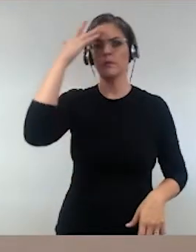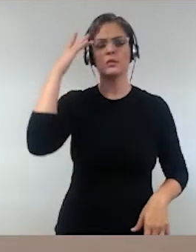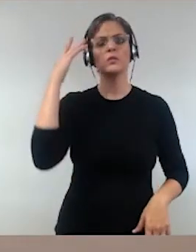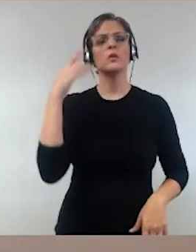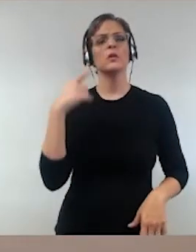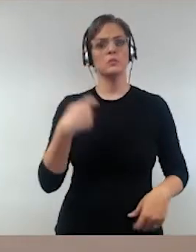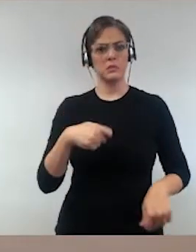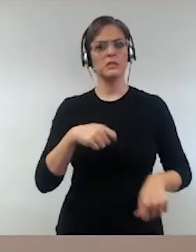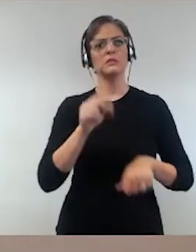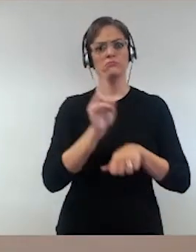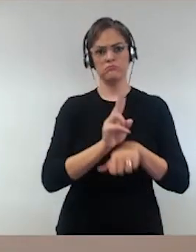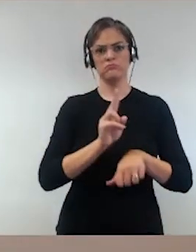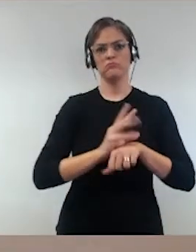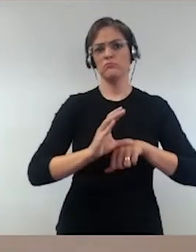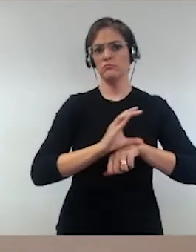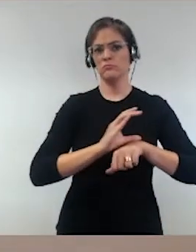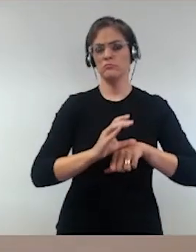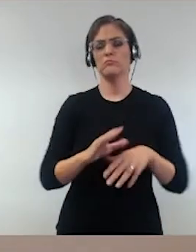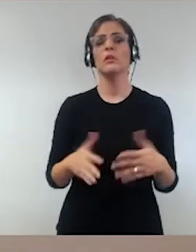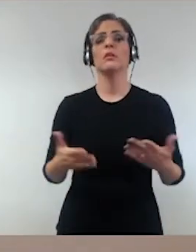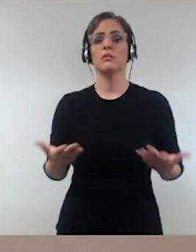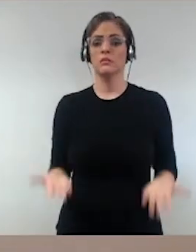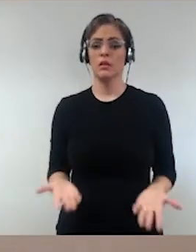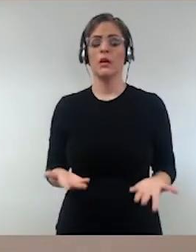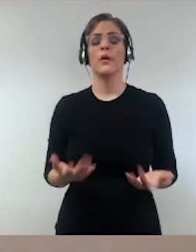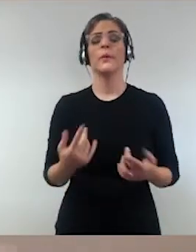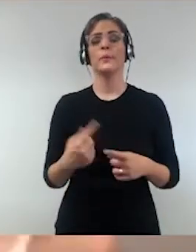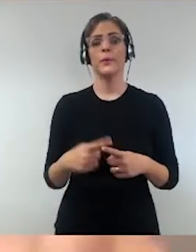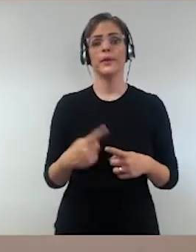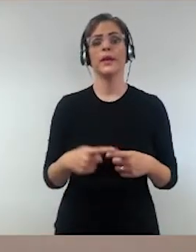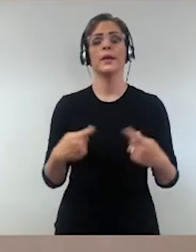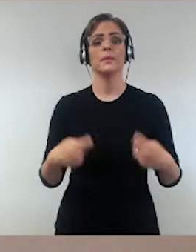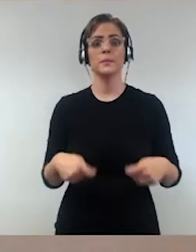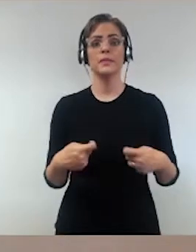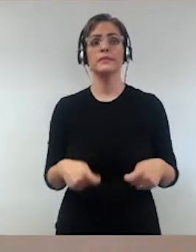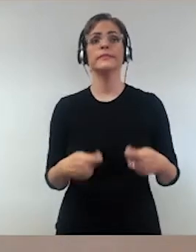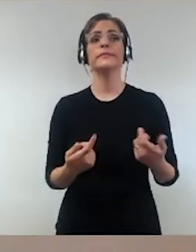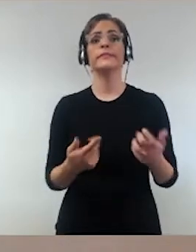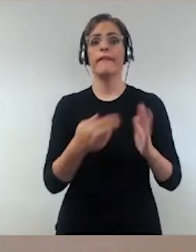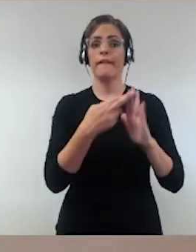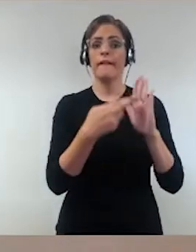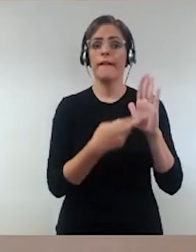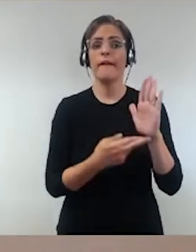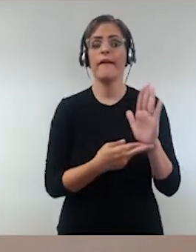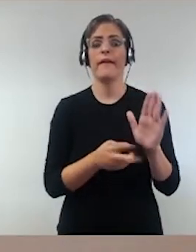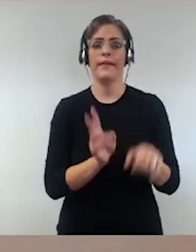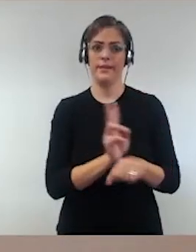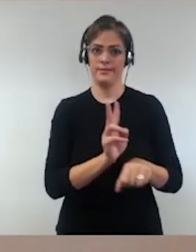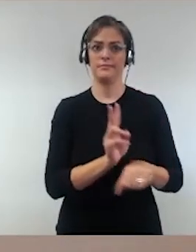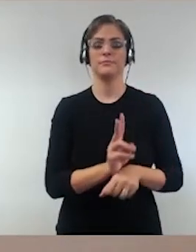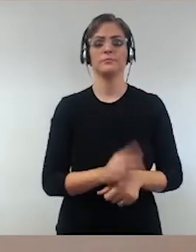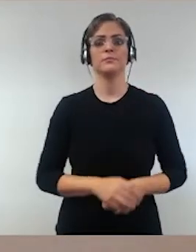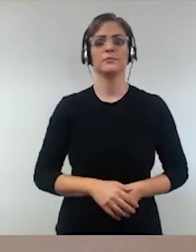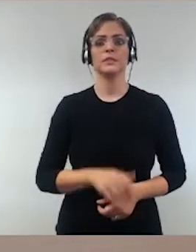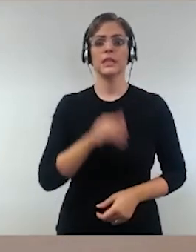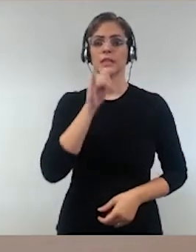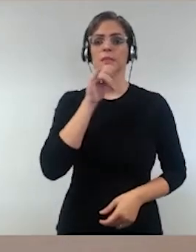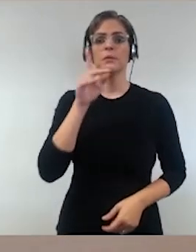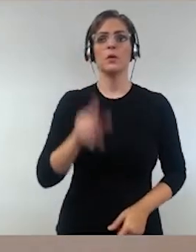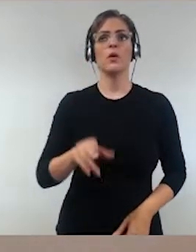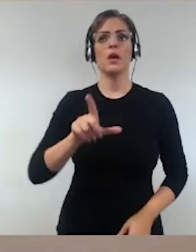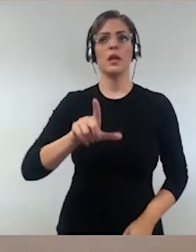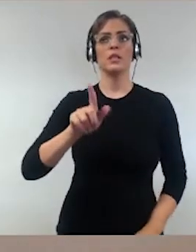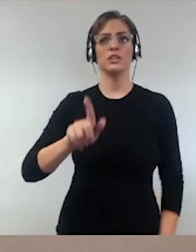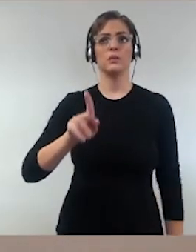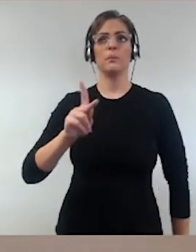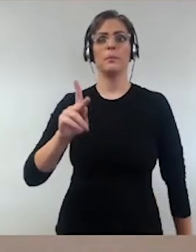preciso de uma série de requisitos para que os dados sejam tratados. Eu preciso de bases legais, né? A exemplo do que a LGPD já traz.